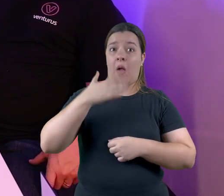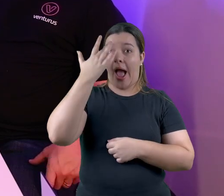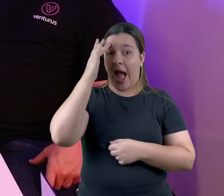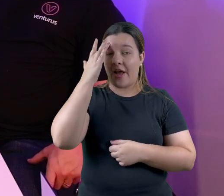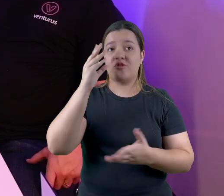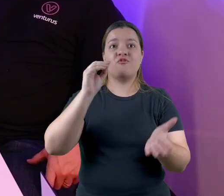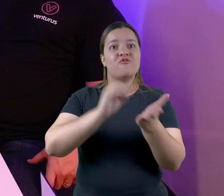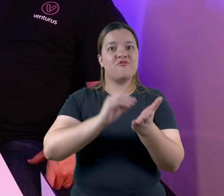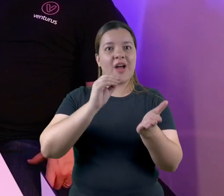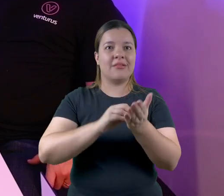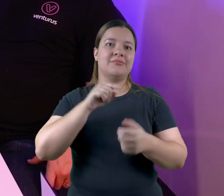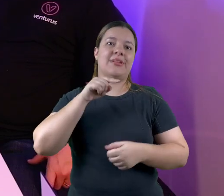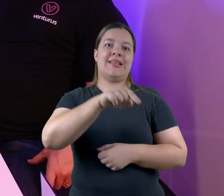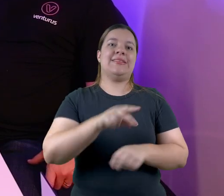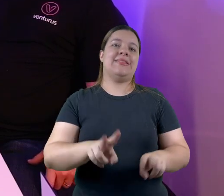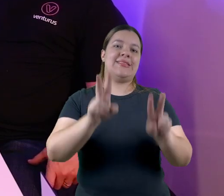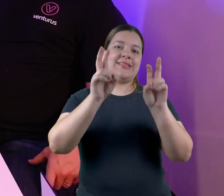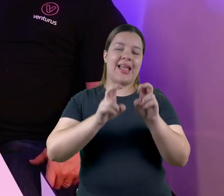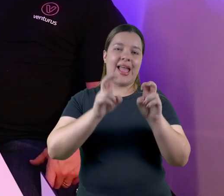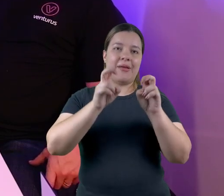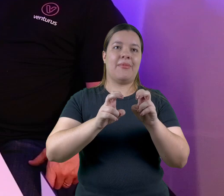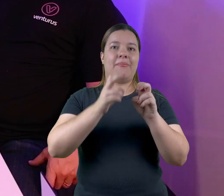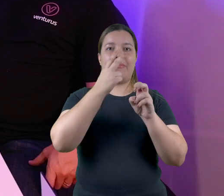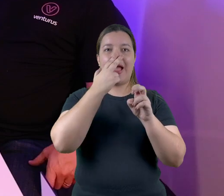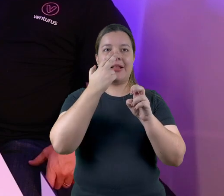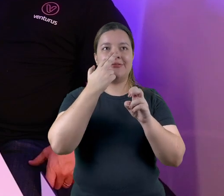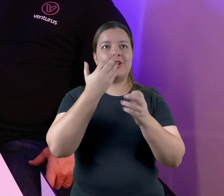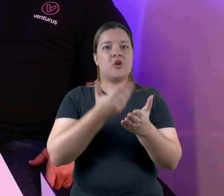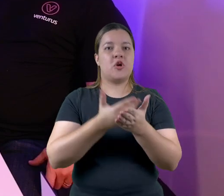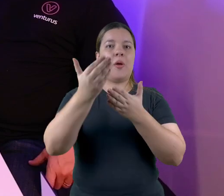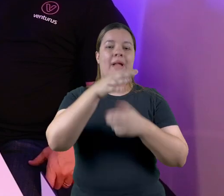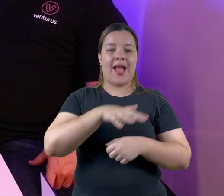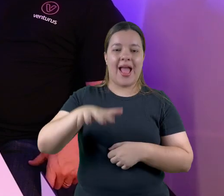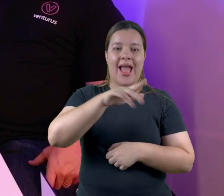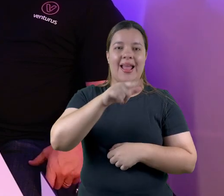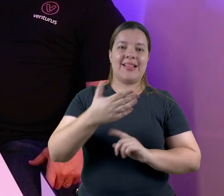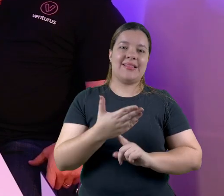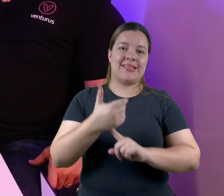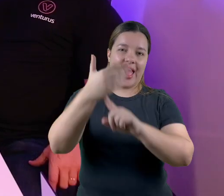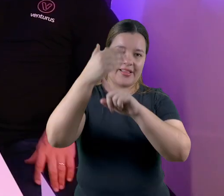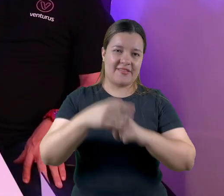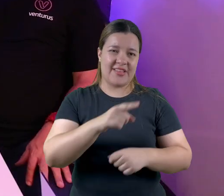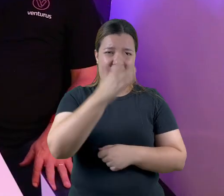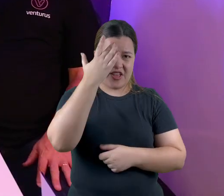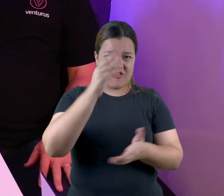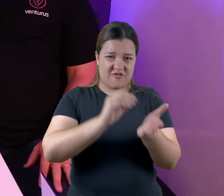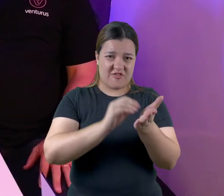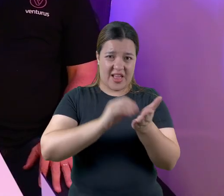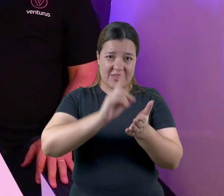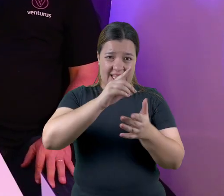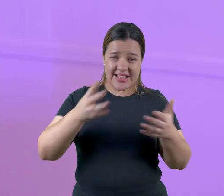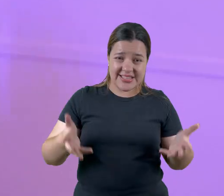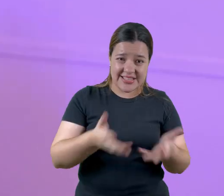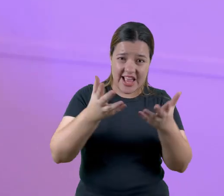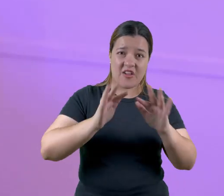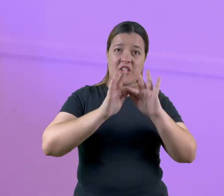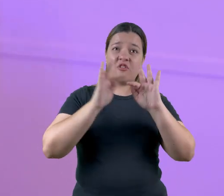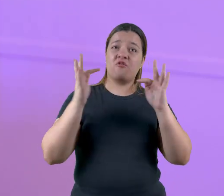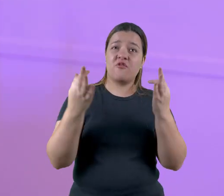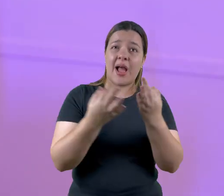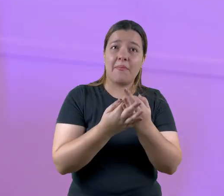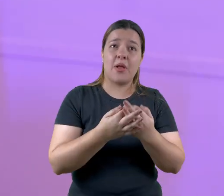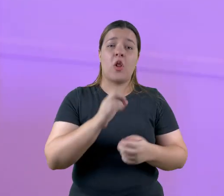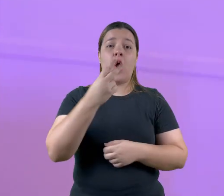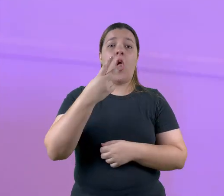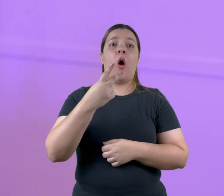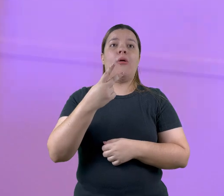que ainda falta aí essa questão para para entrar um pouco mais nessa área de tecnologia você acha que é falta de incentivo assim